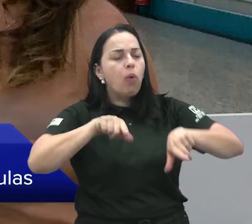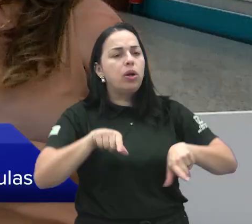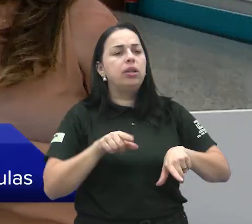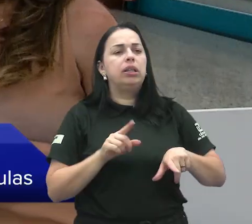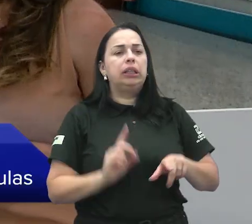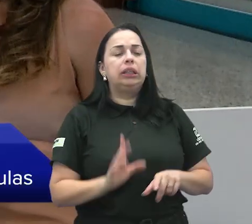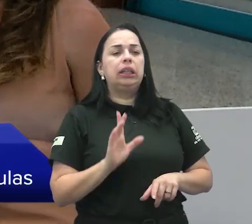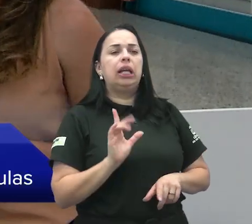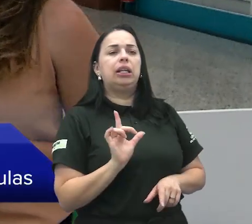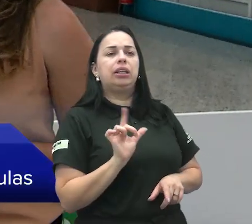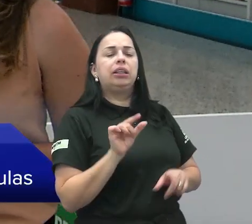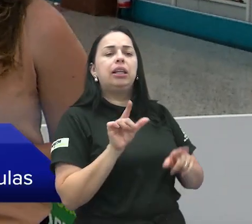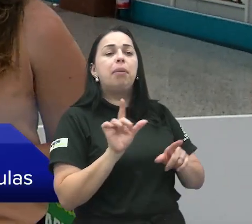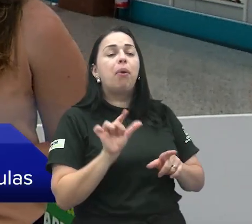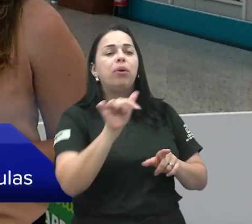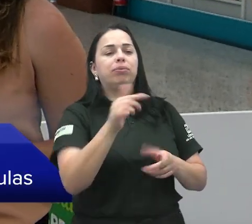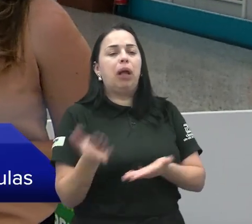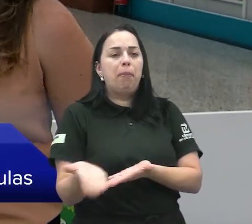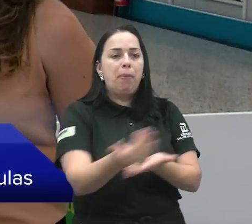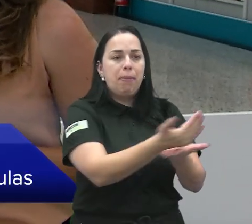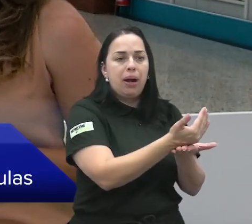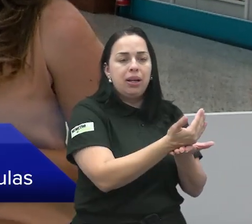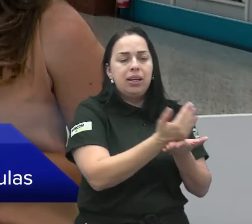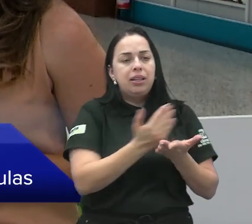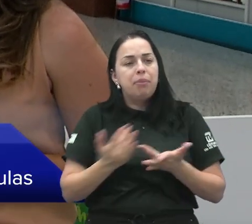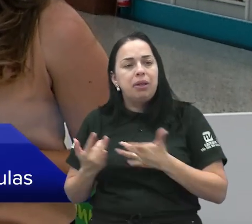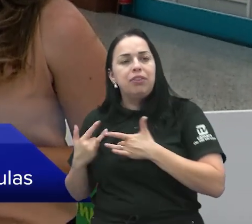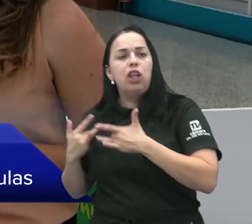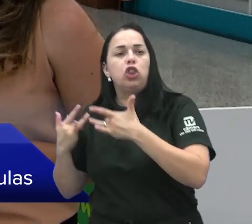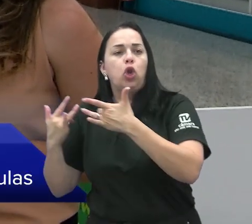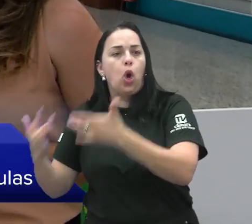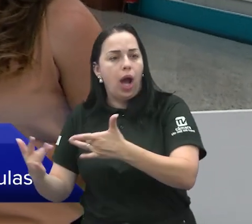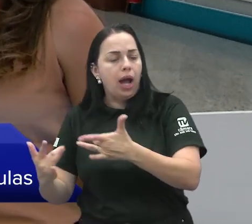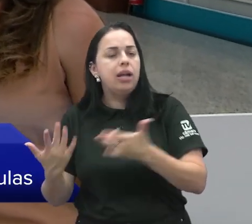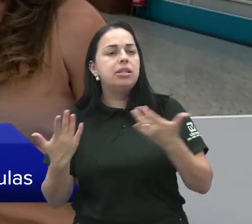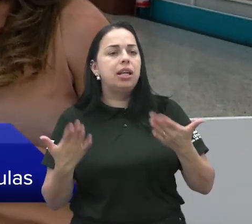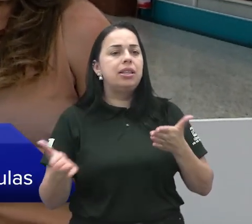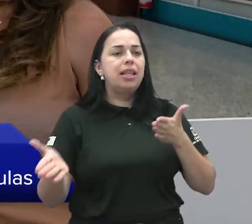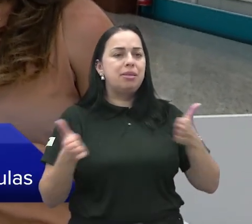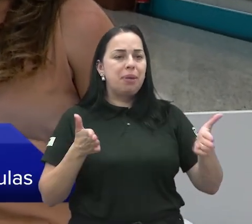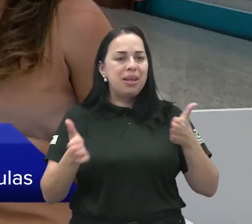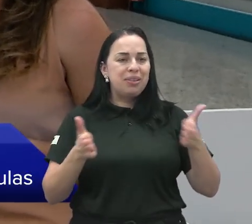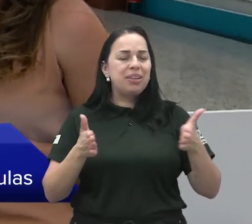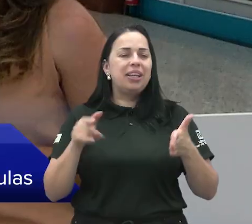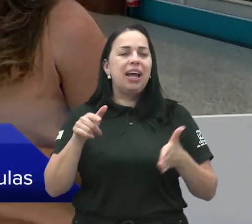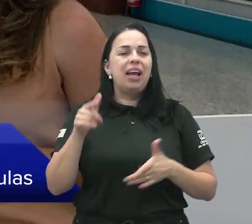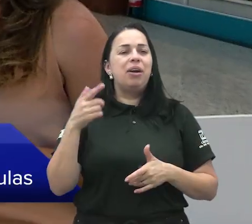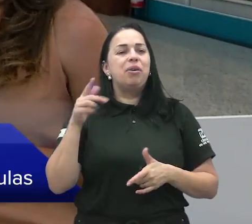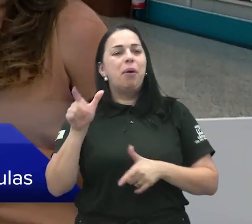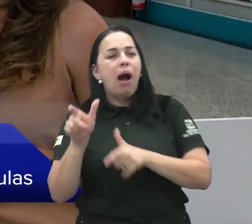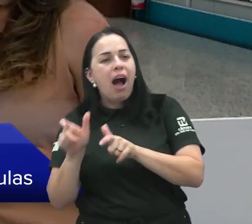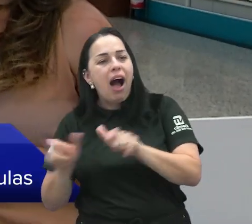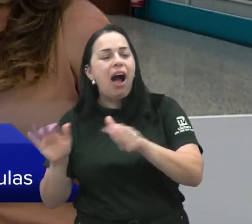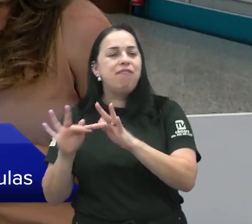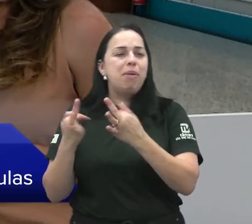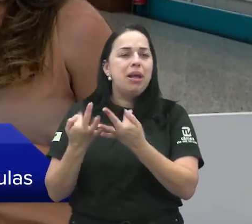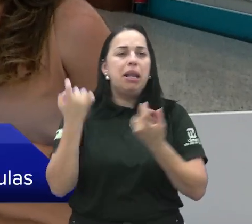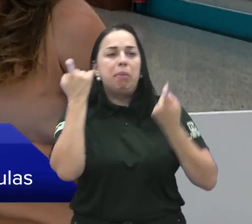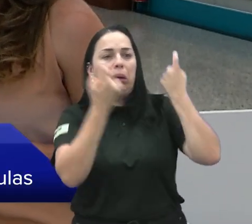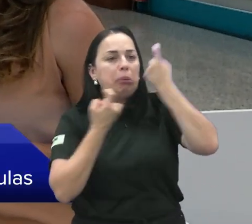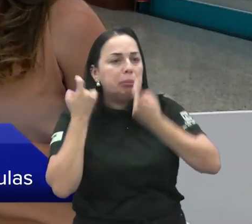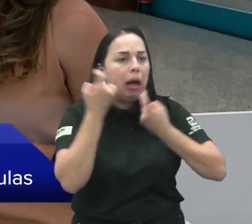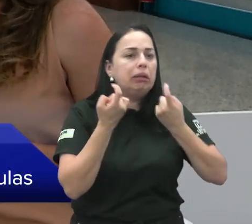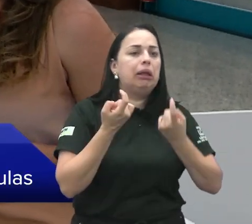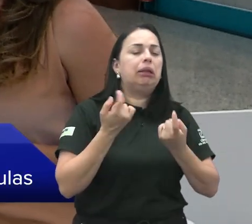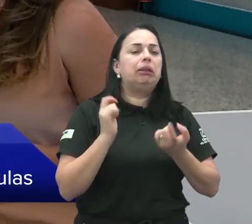que posteriormente vão ser levados para as crianças, num período, né, Gláucia, que muitos pais começam já a se preocupar com o